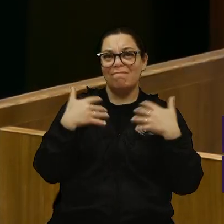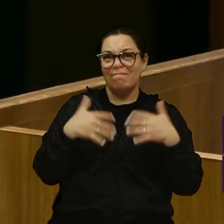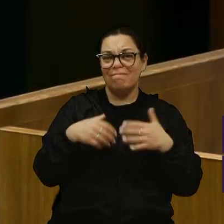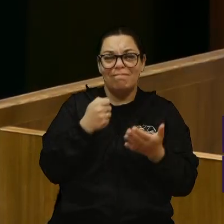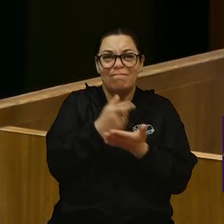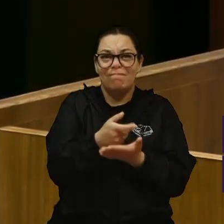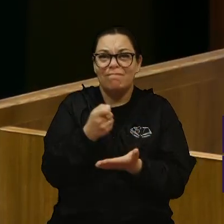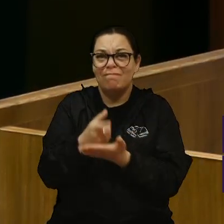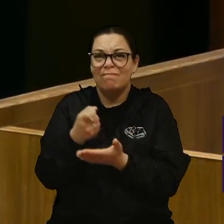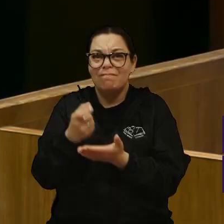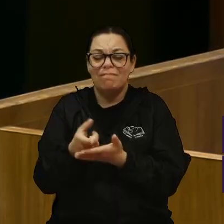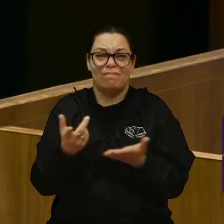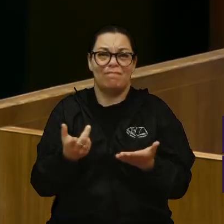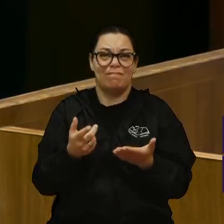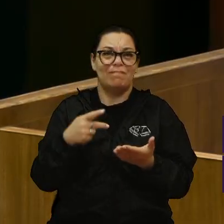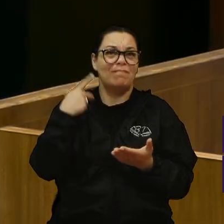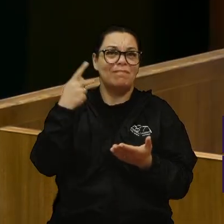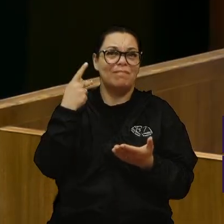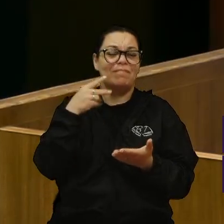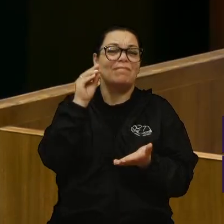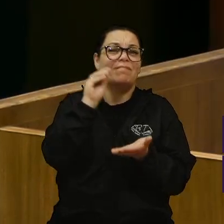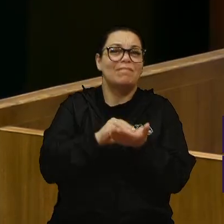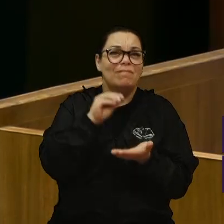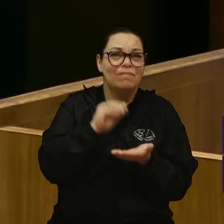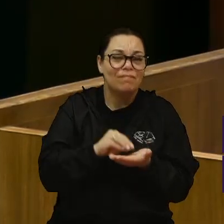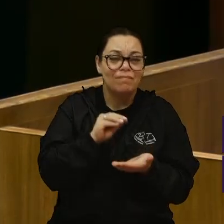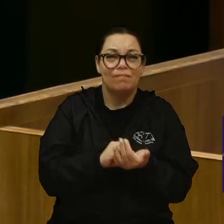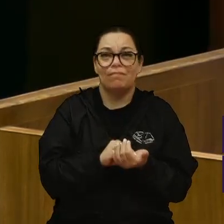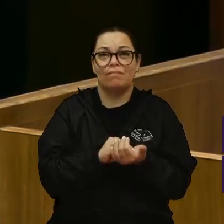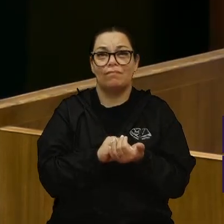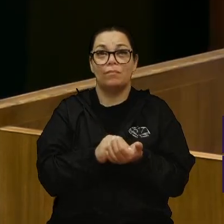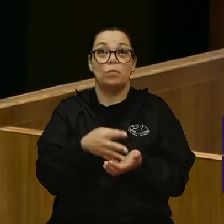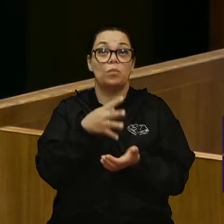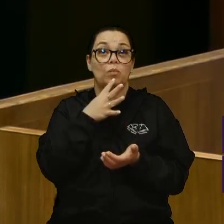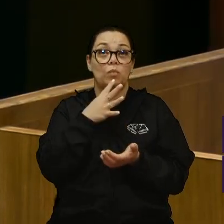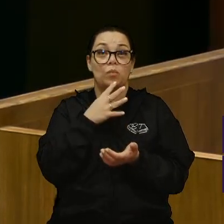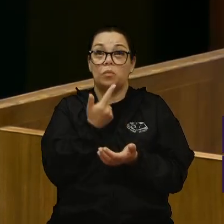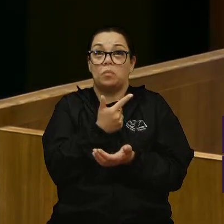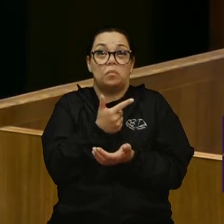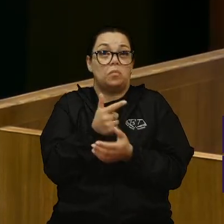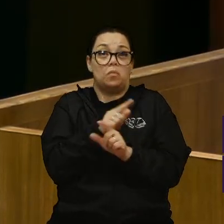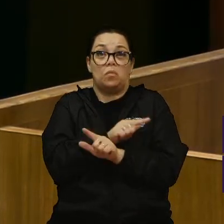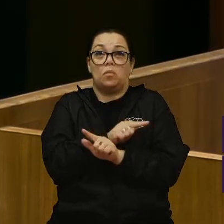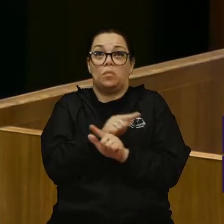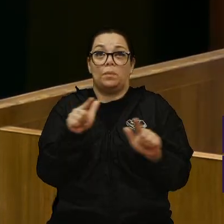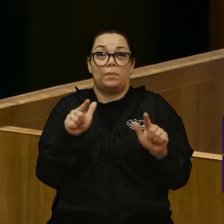quando a política pública é insuficiente, quando o reconhecimento não vem.